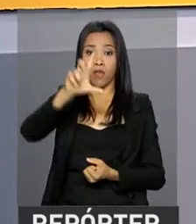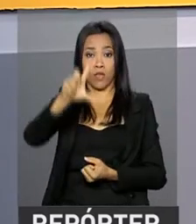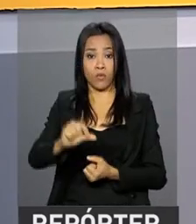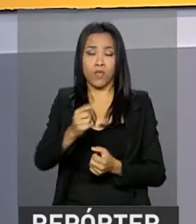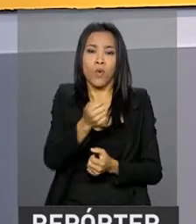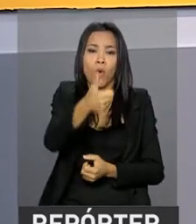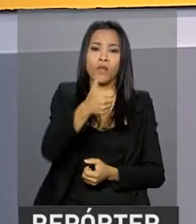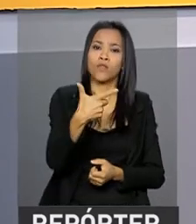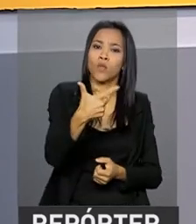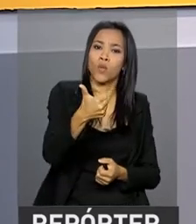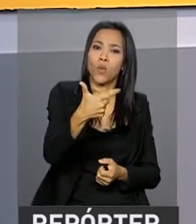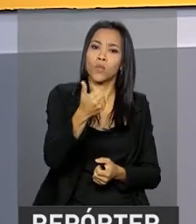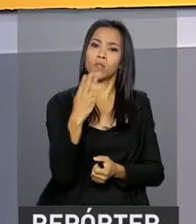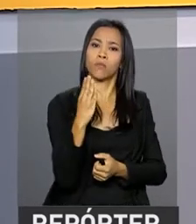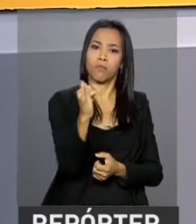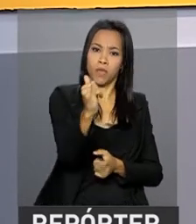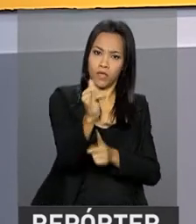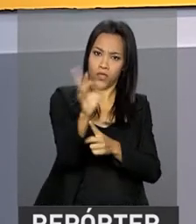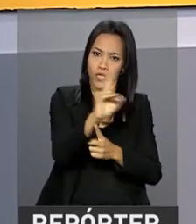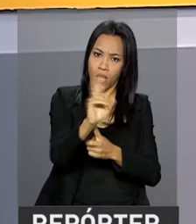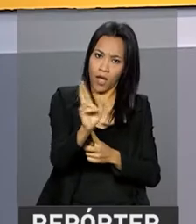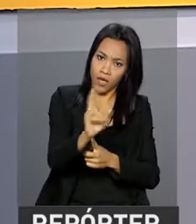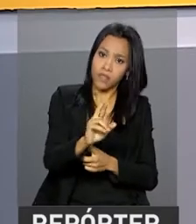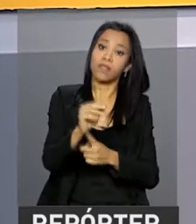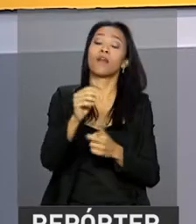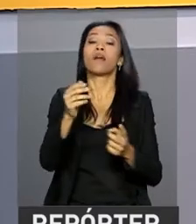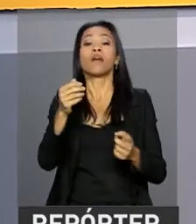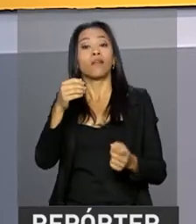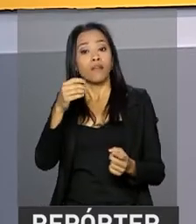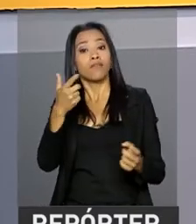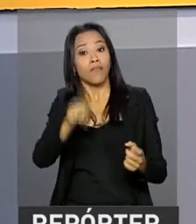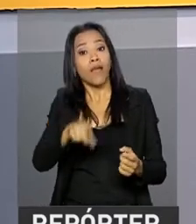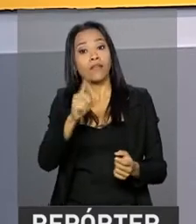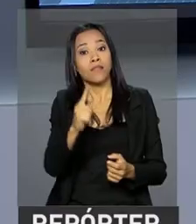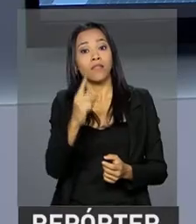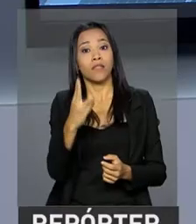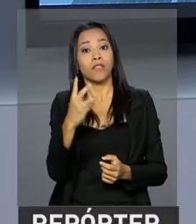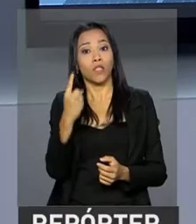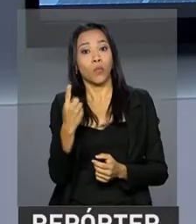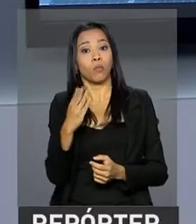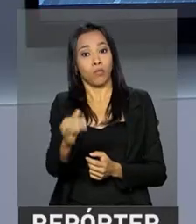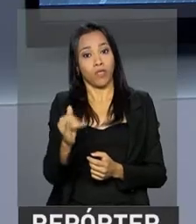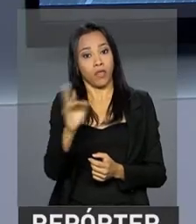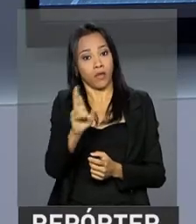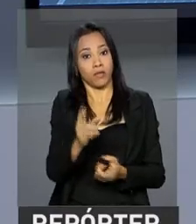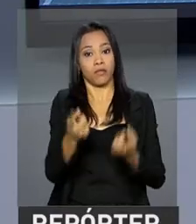12 bilhões de reais, chegando a 131 bilhões de reais.